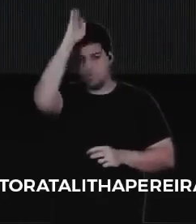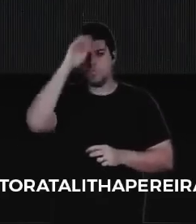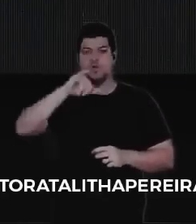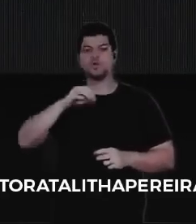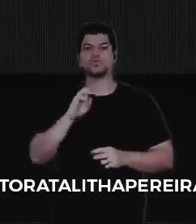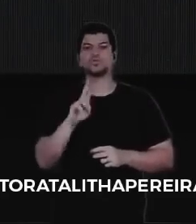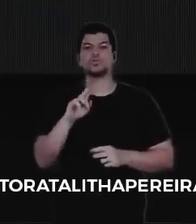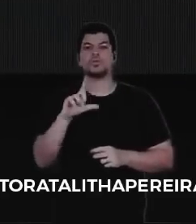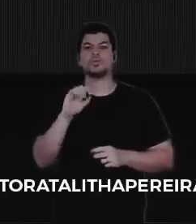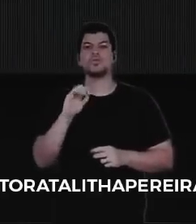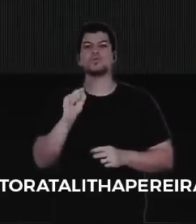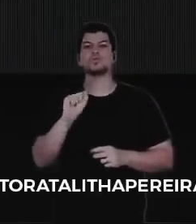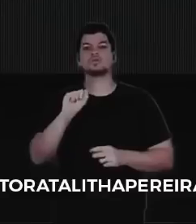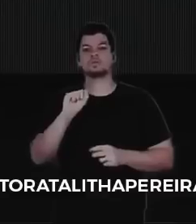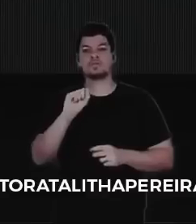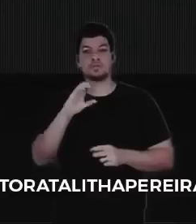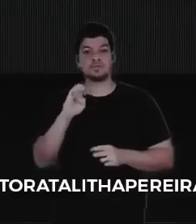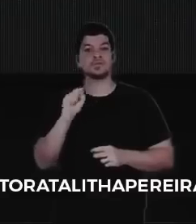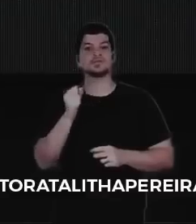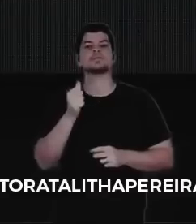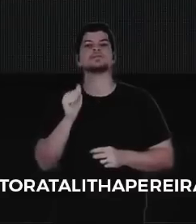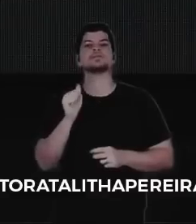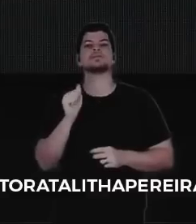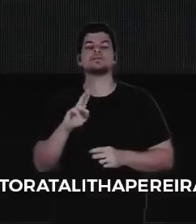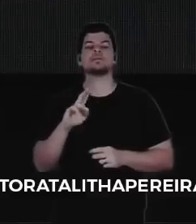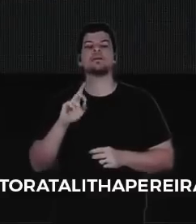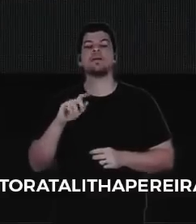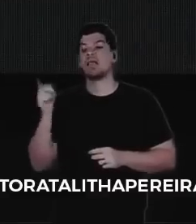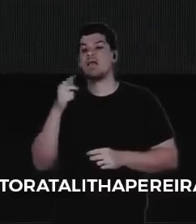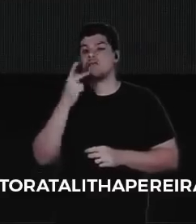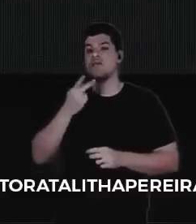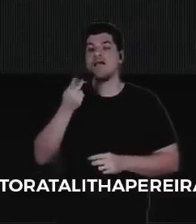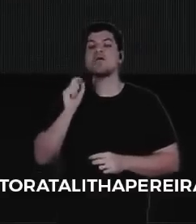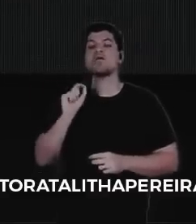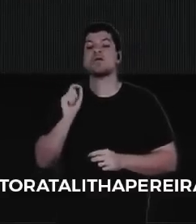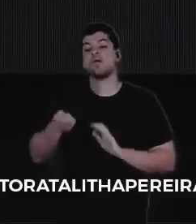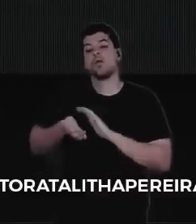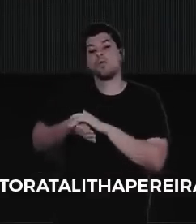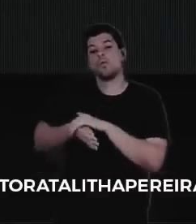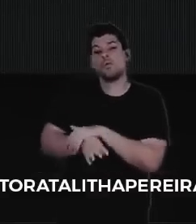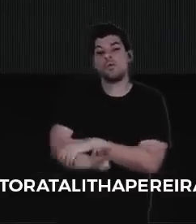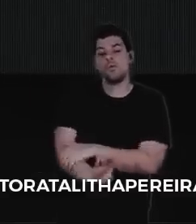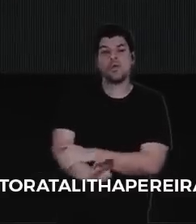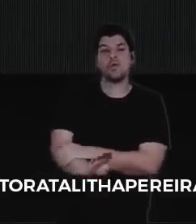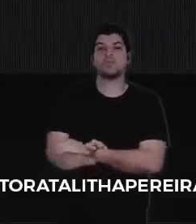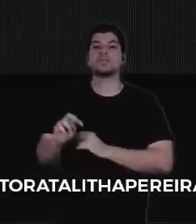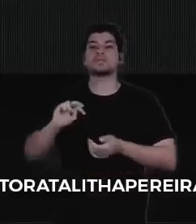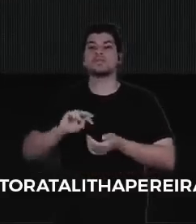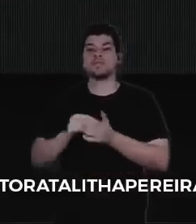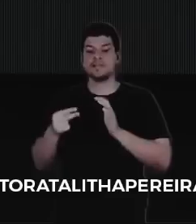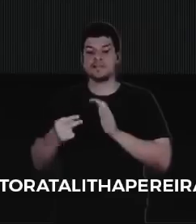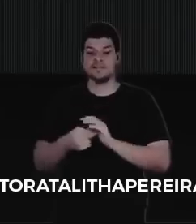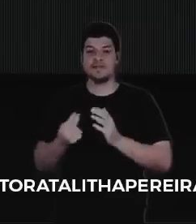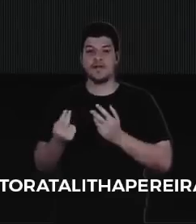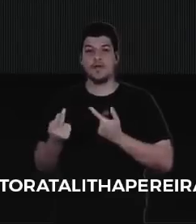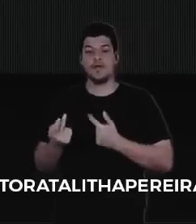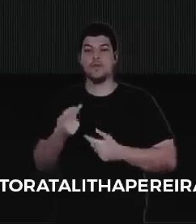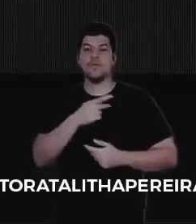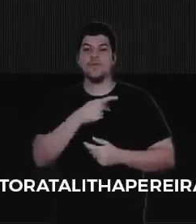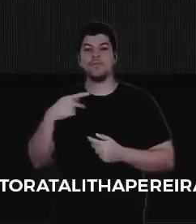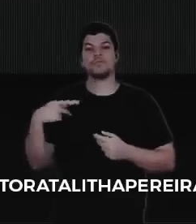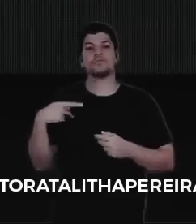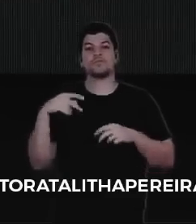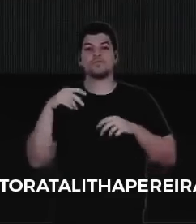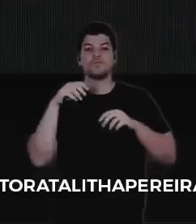do costume, ele fala do hábito, é o mestre de todas as coisas. Isso é uma verdade. São os nossos hábitos que